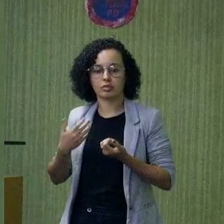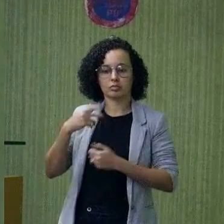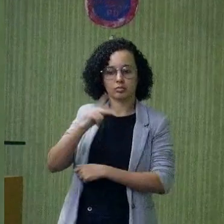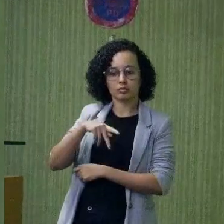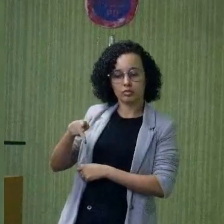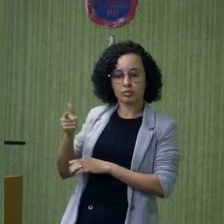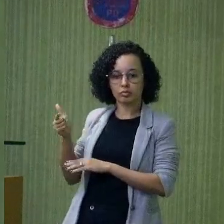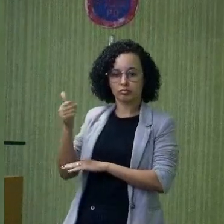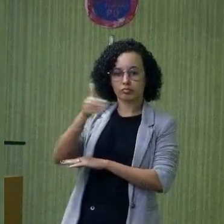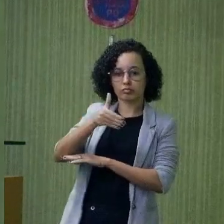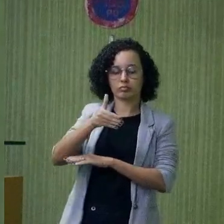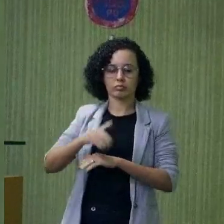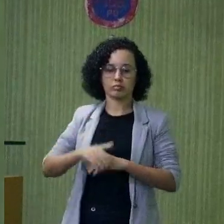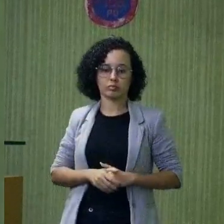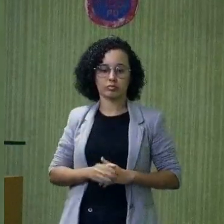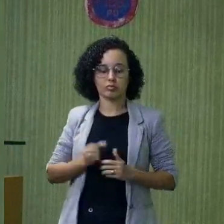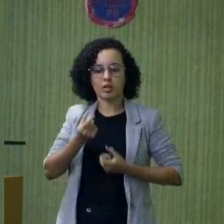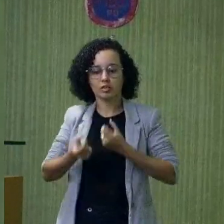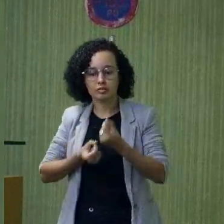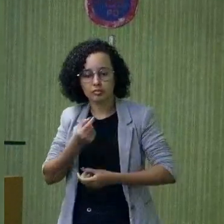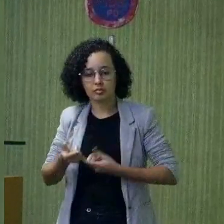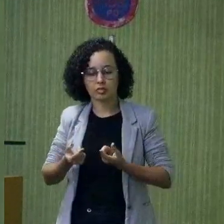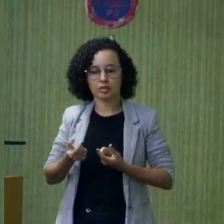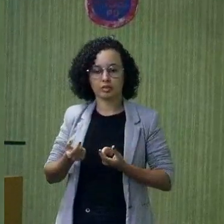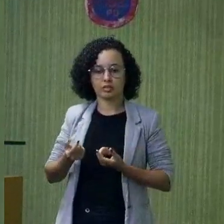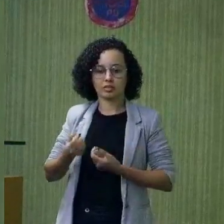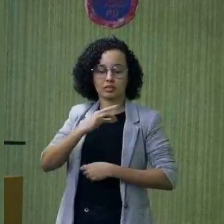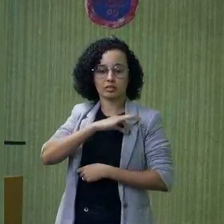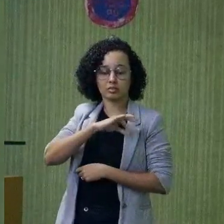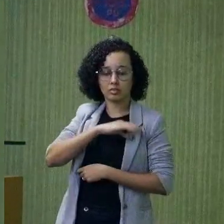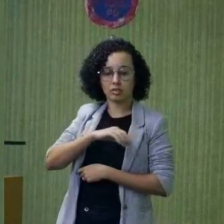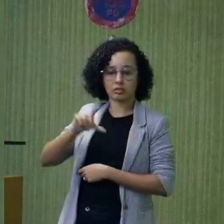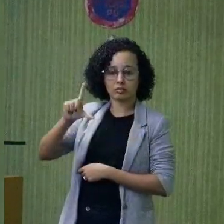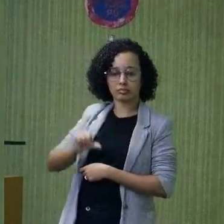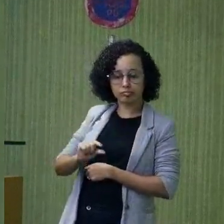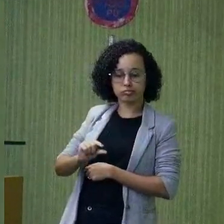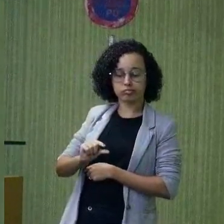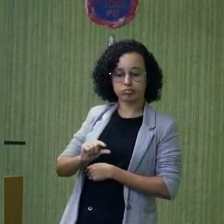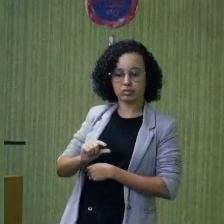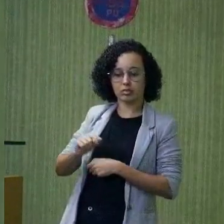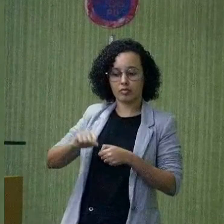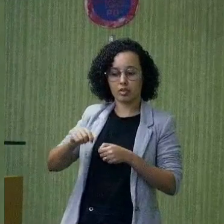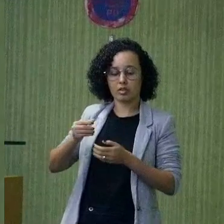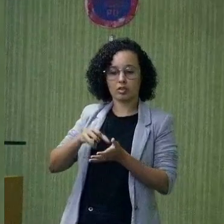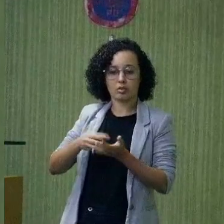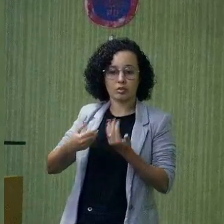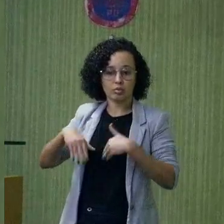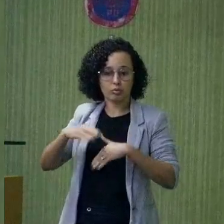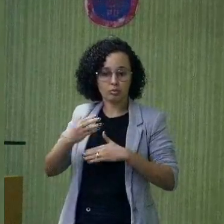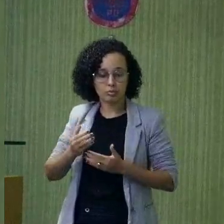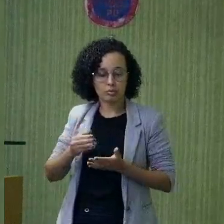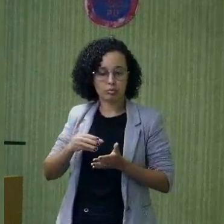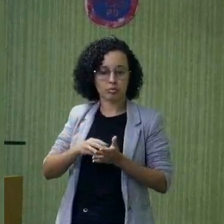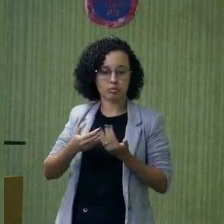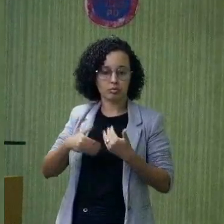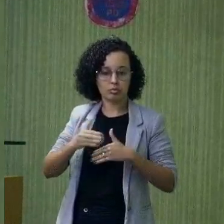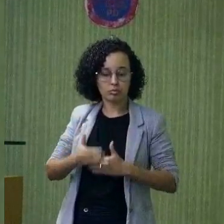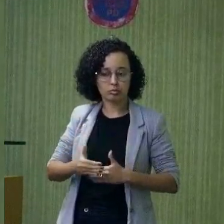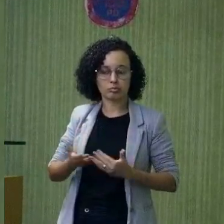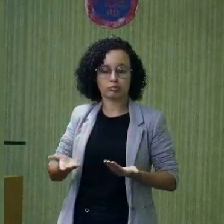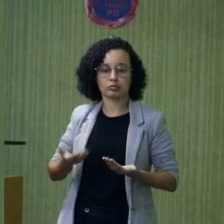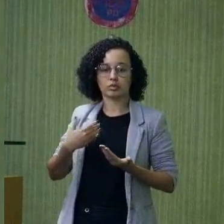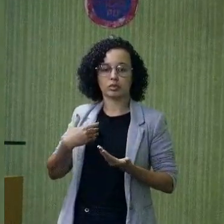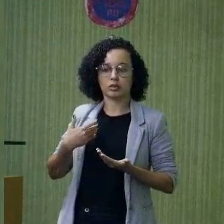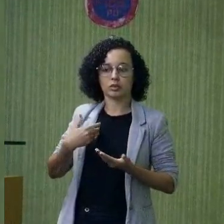eh às vezes é uma remuneração pequena quando fazem concurso para ir para lá eles têm que morar como que vão morar eles